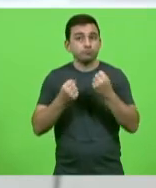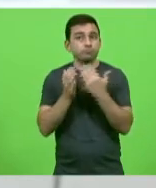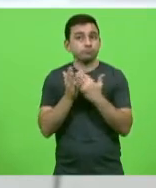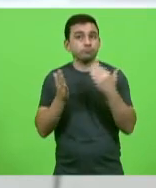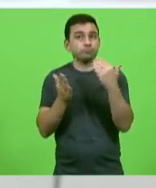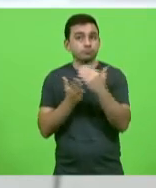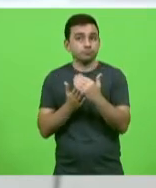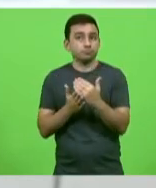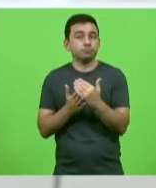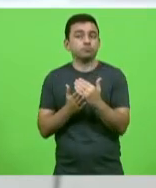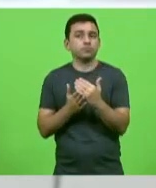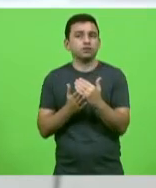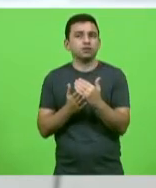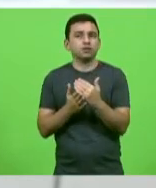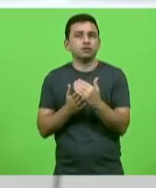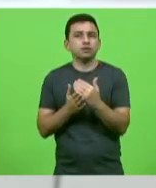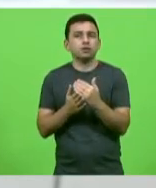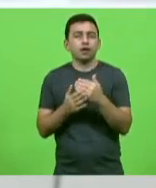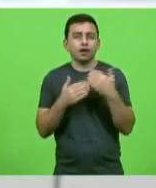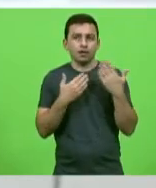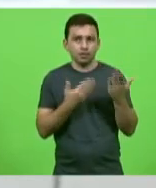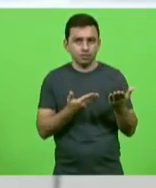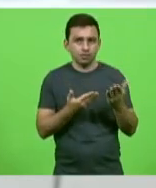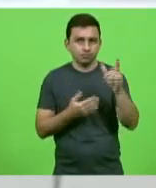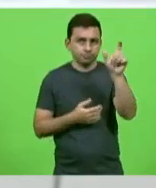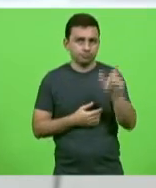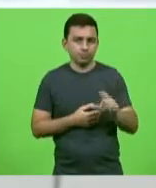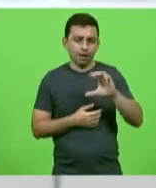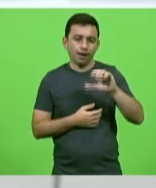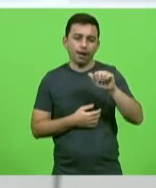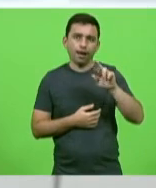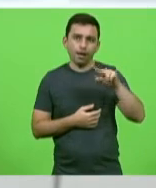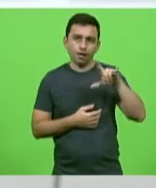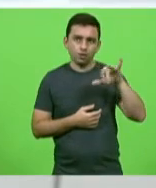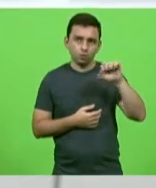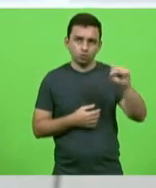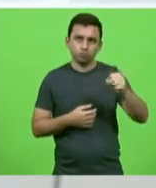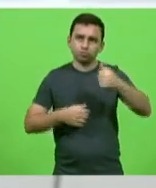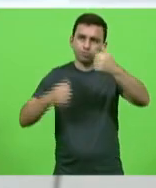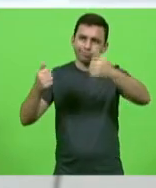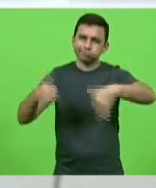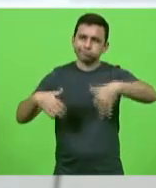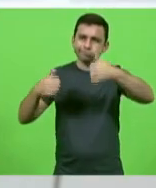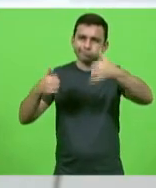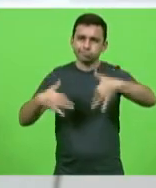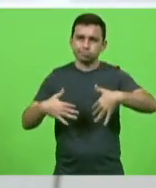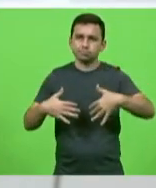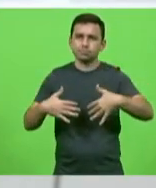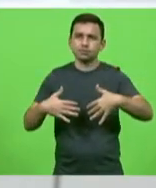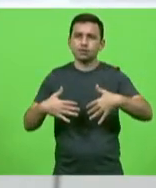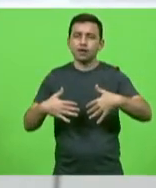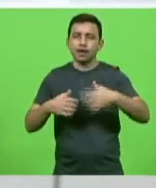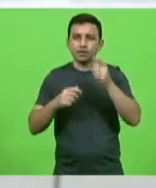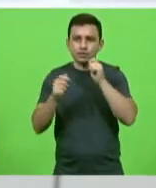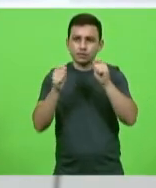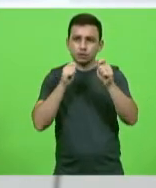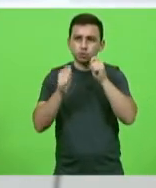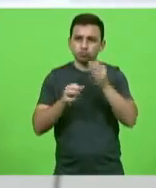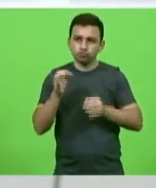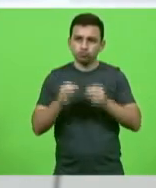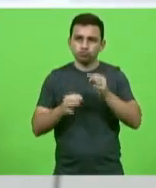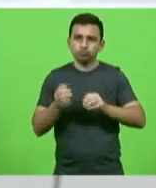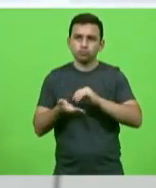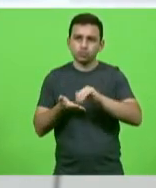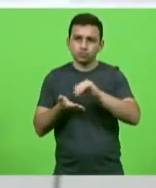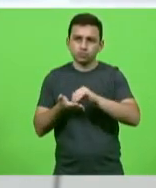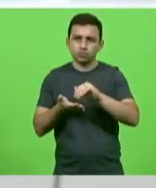assim preço do depoimento do senhor Carlos Costa Carlos Roberto Costa Júnior assessor jurídico da Secretaria